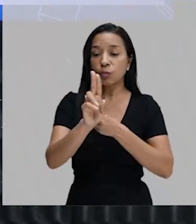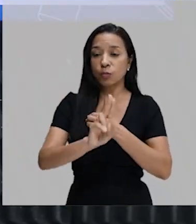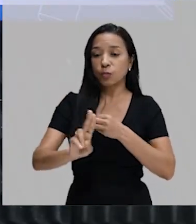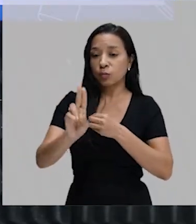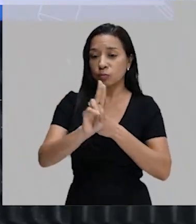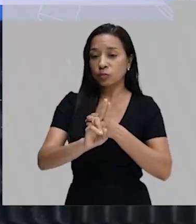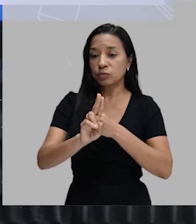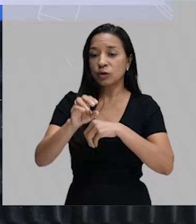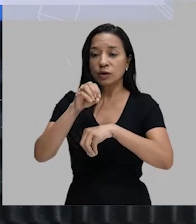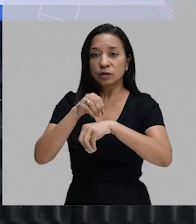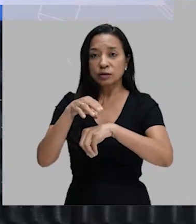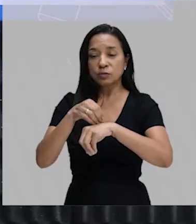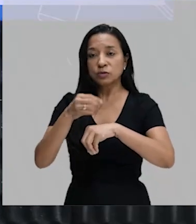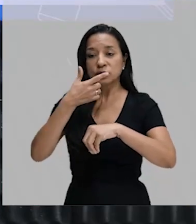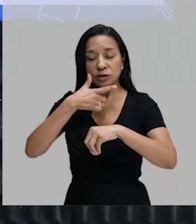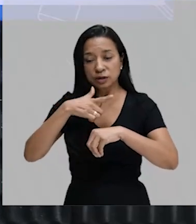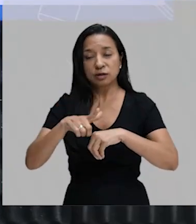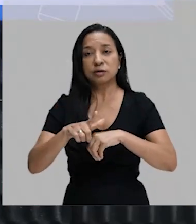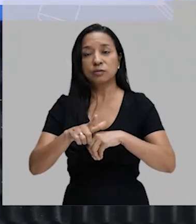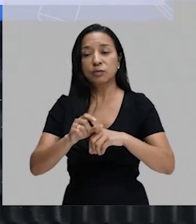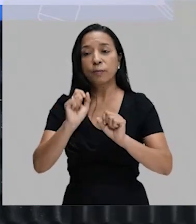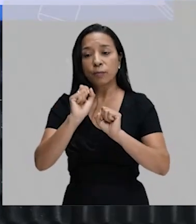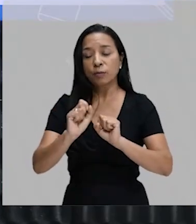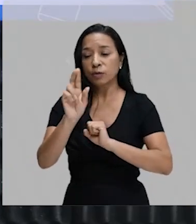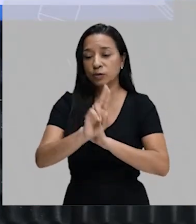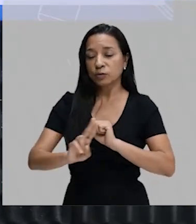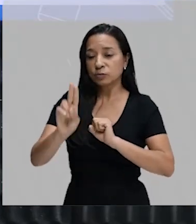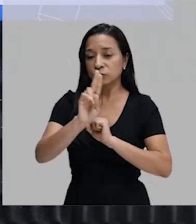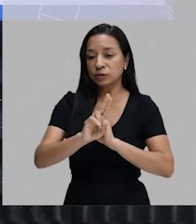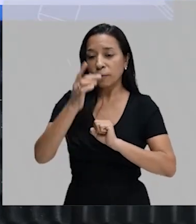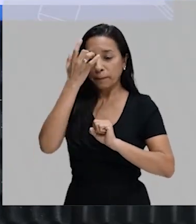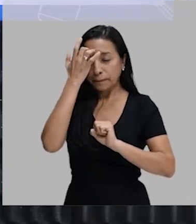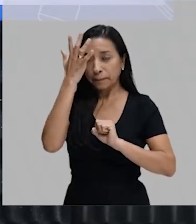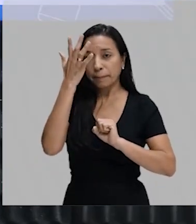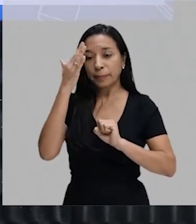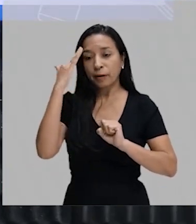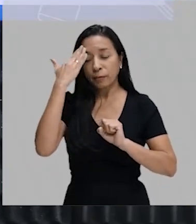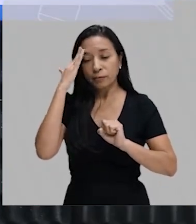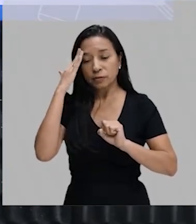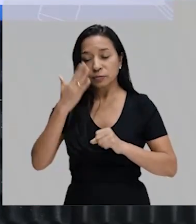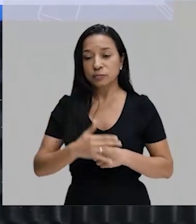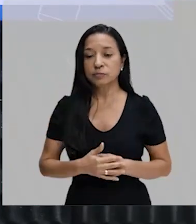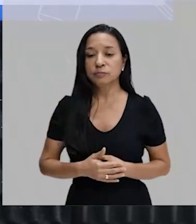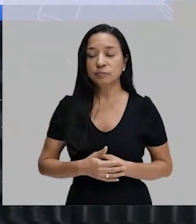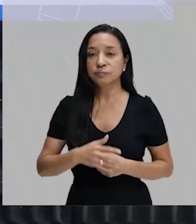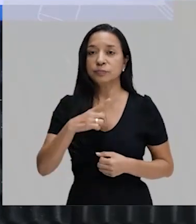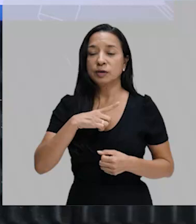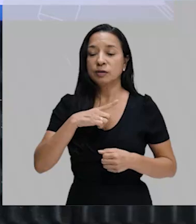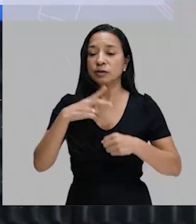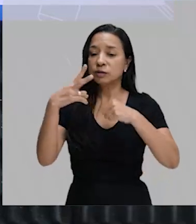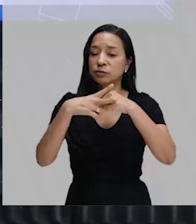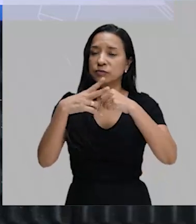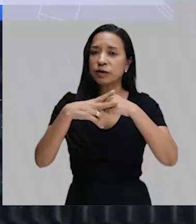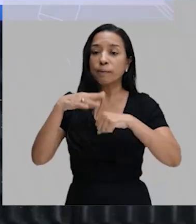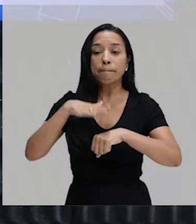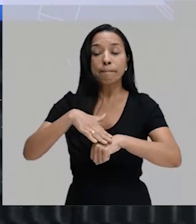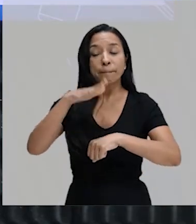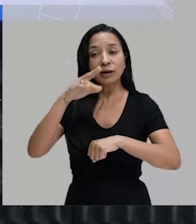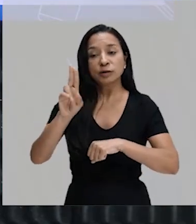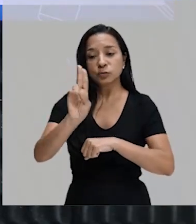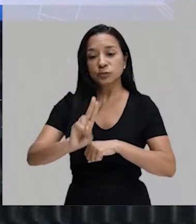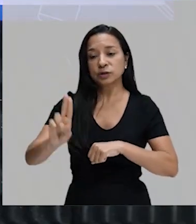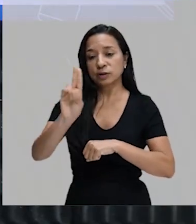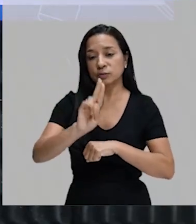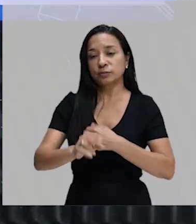da língua que você pode utilizar para facilitar a tua compreensão. Então, eu tenho os verbos mais utilizados,